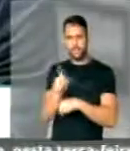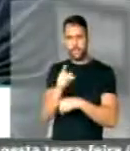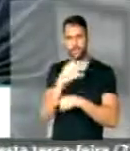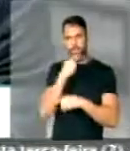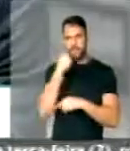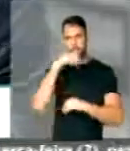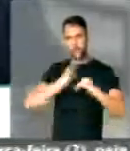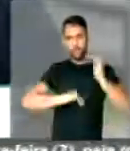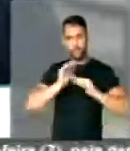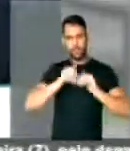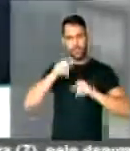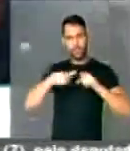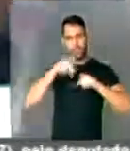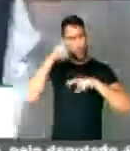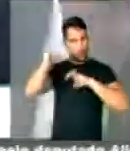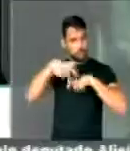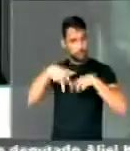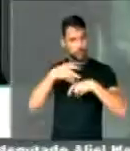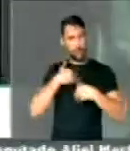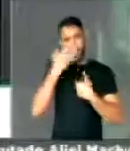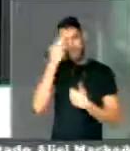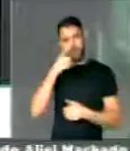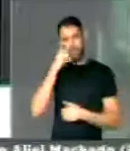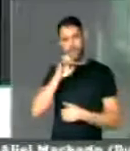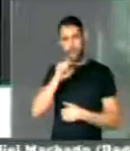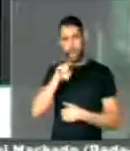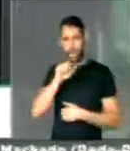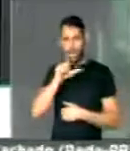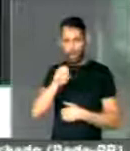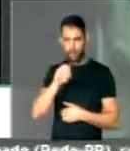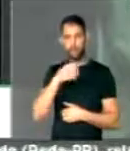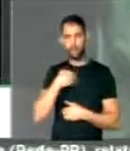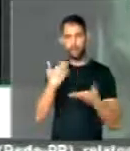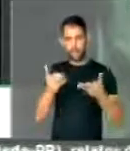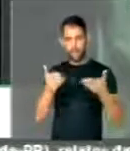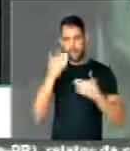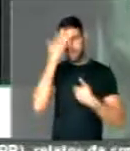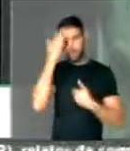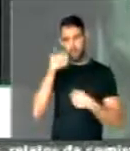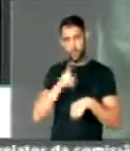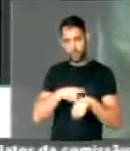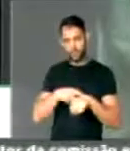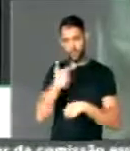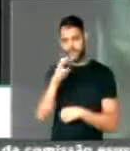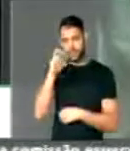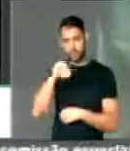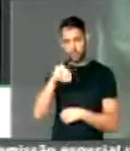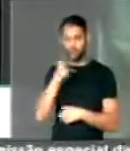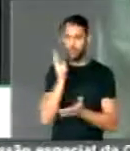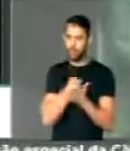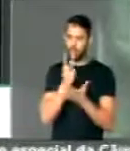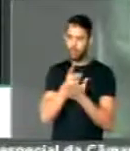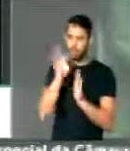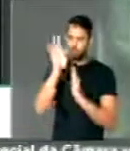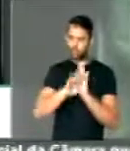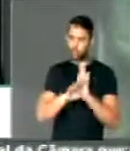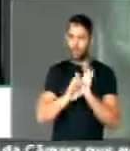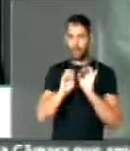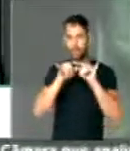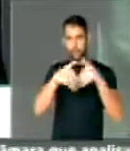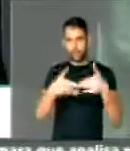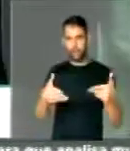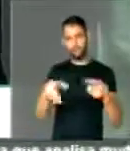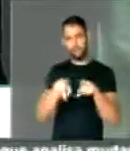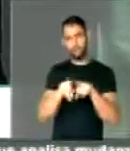trabalhadores rurais. Muito obrigado, deputado Danilo Cabral. Obrigado pela parte nesse grande expediente. E continuando aqui, indo já para os